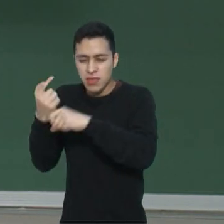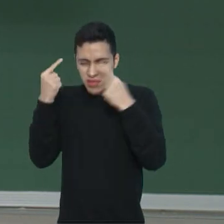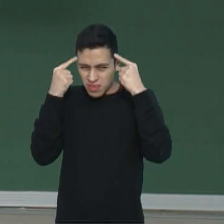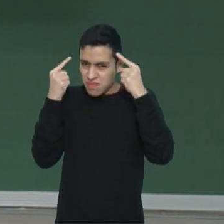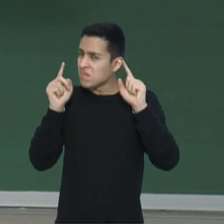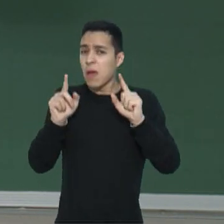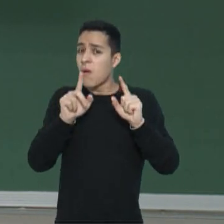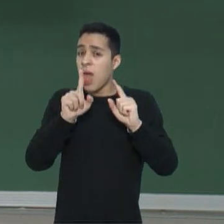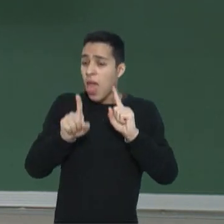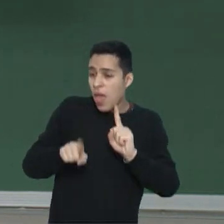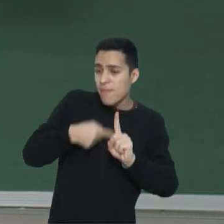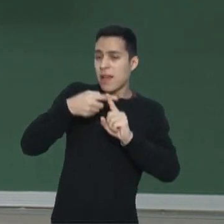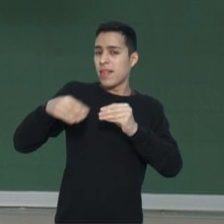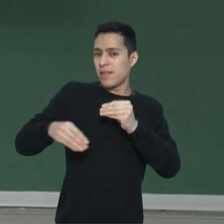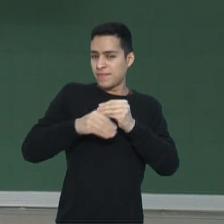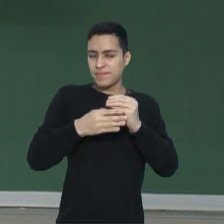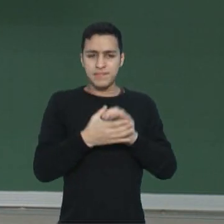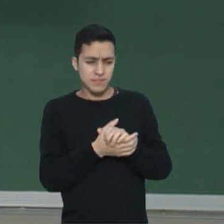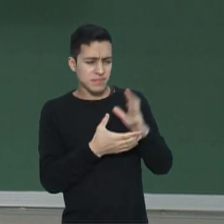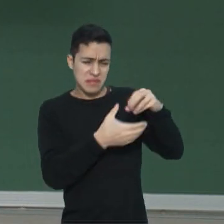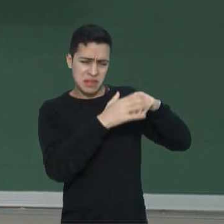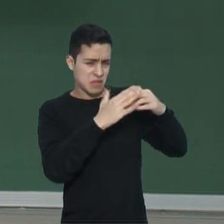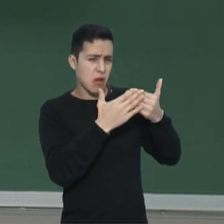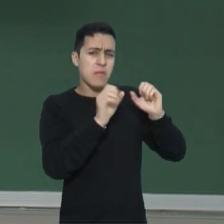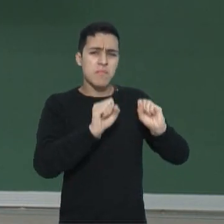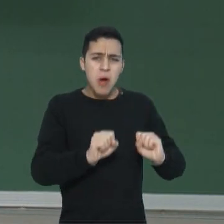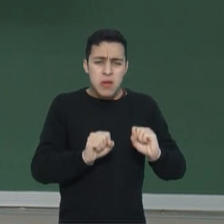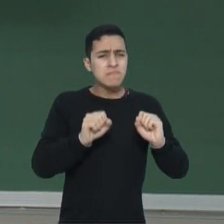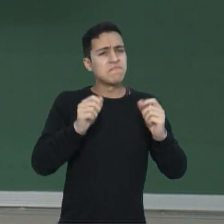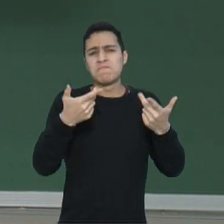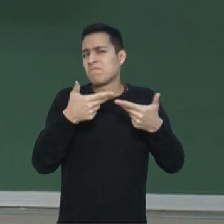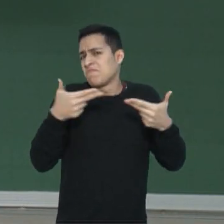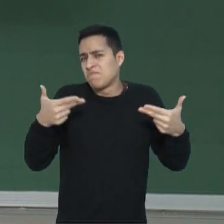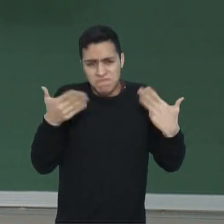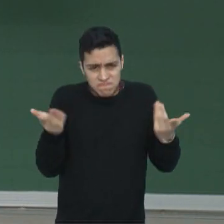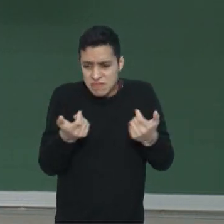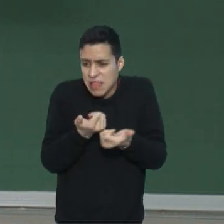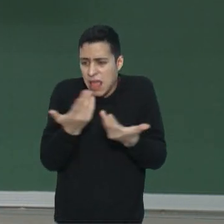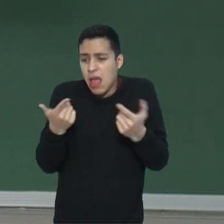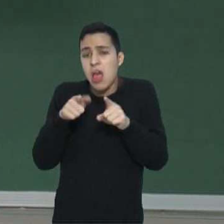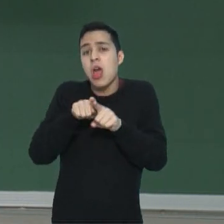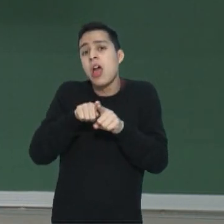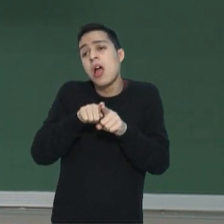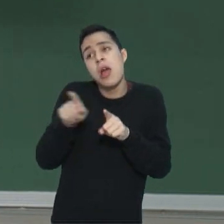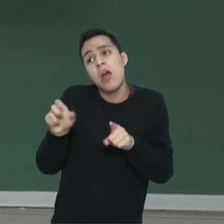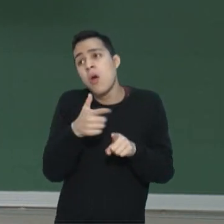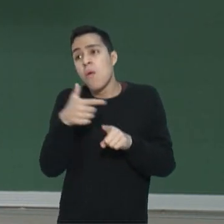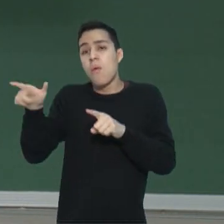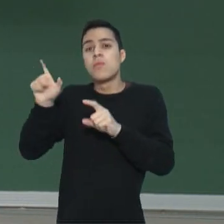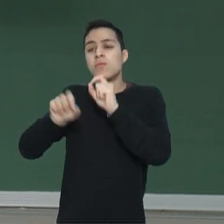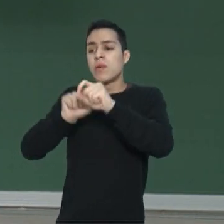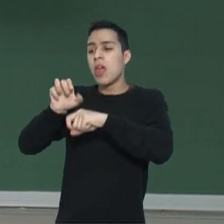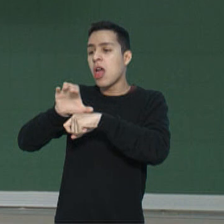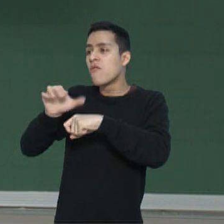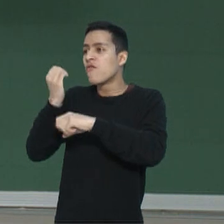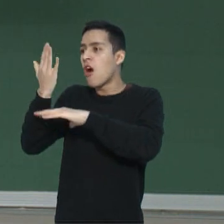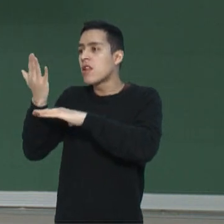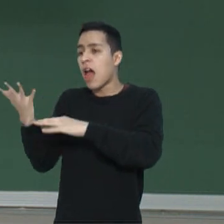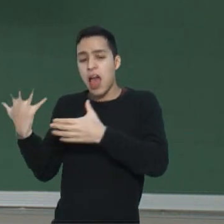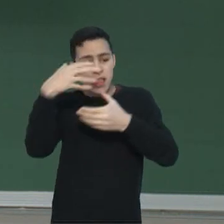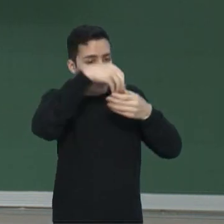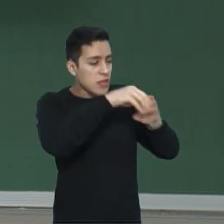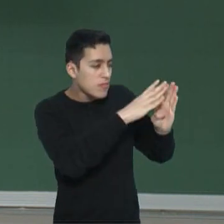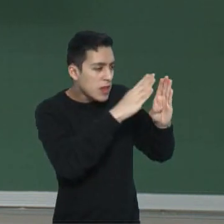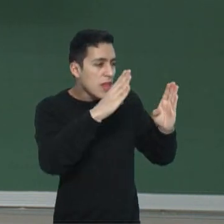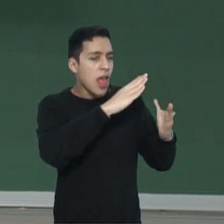oferecendo, ou também um outro curso que a pessoa faça fora do colégio, mas tenha a ver com o conteúdo e ela acesse, utilize a biblioteca